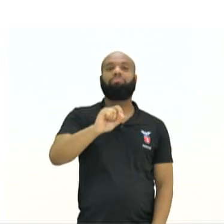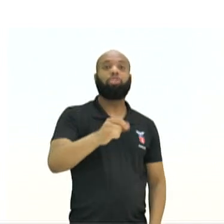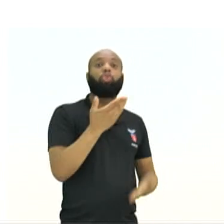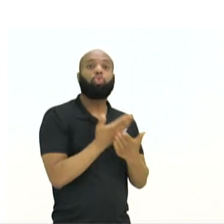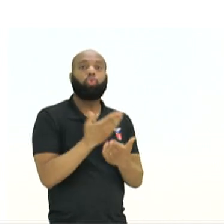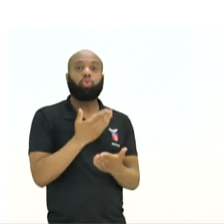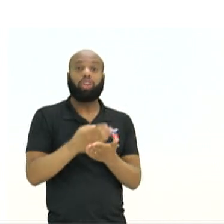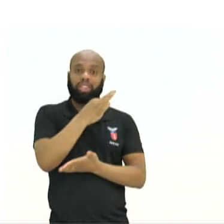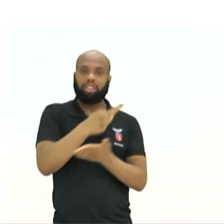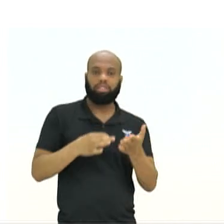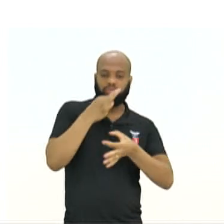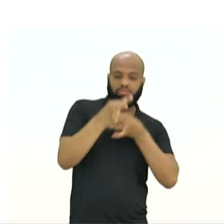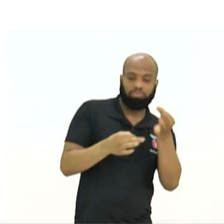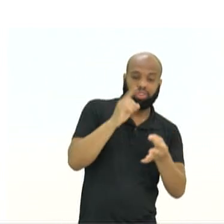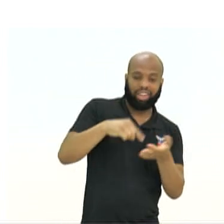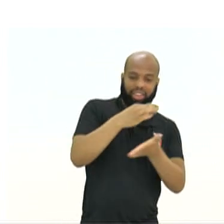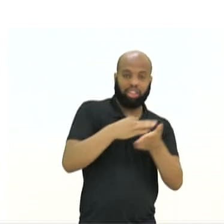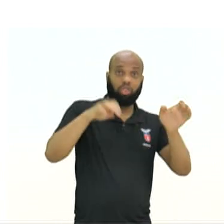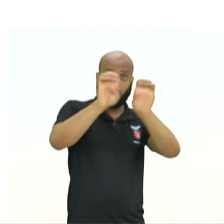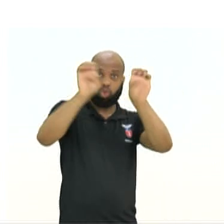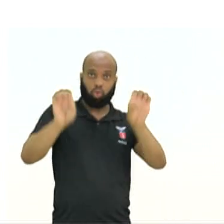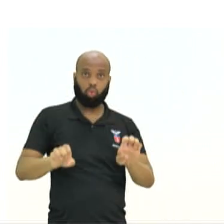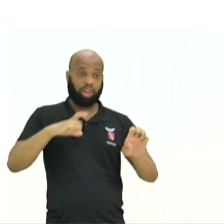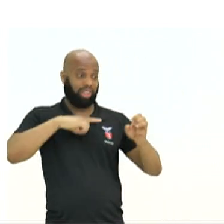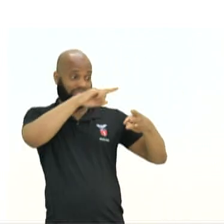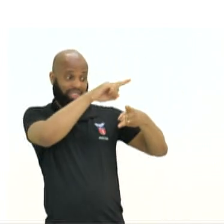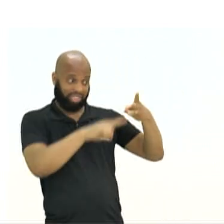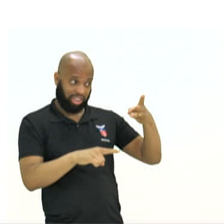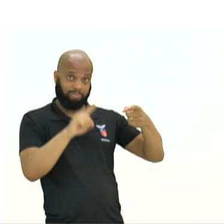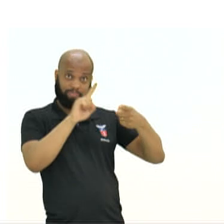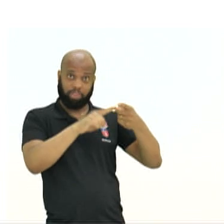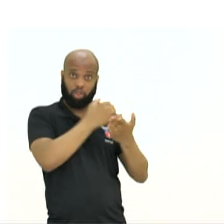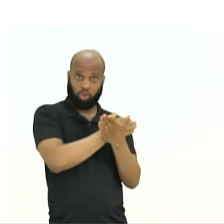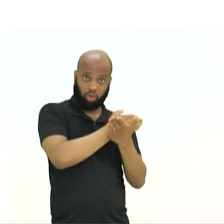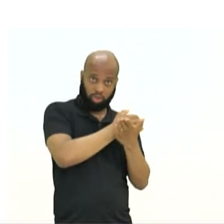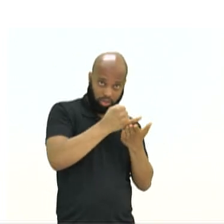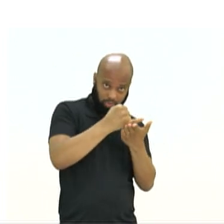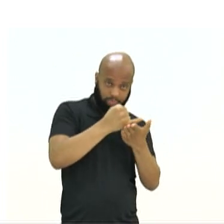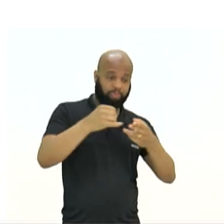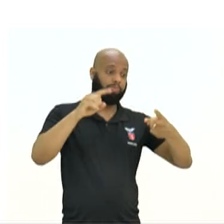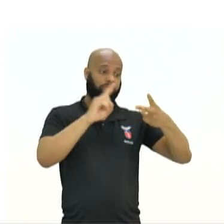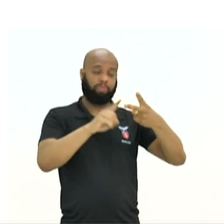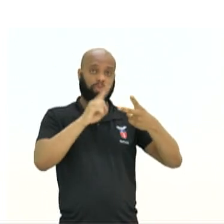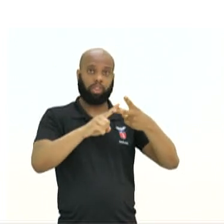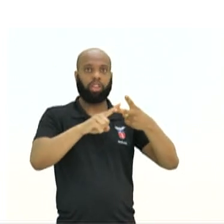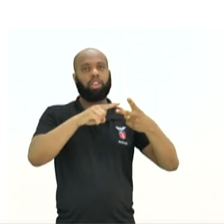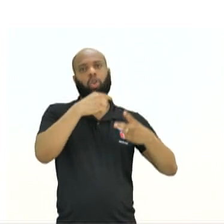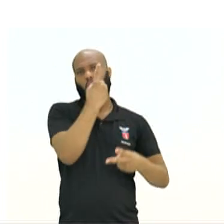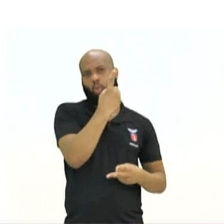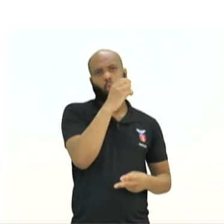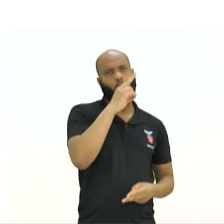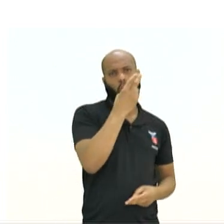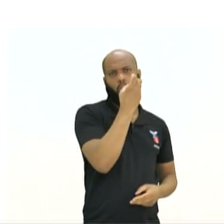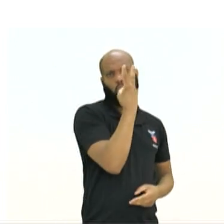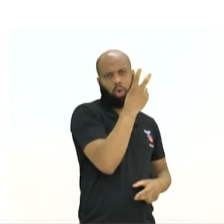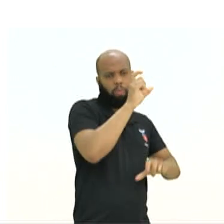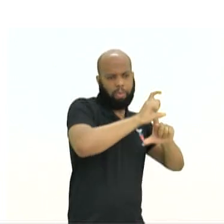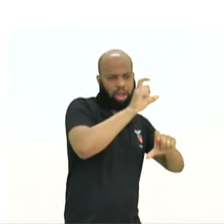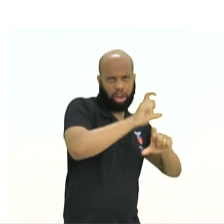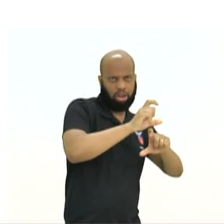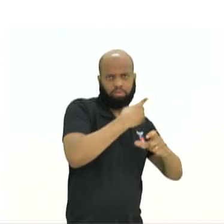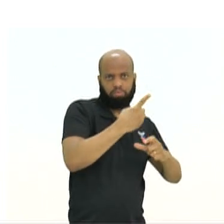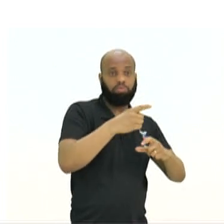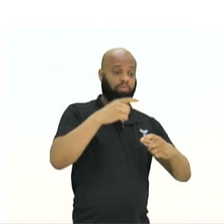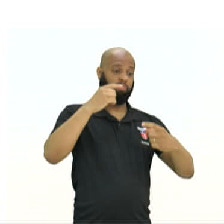que a dissertação é um texto estruturado em três partes. Nós temos a introdução, 1 ou 2 parágrafos, o ideal é